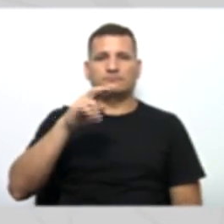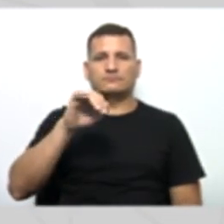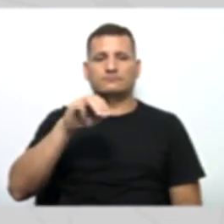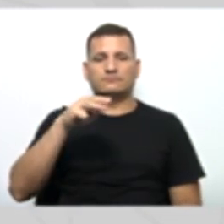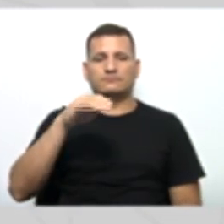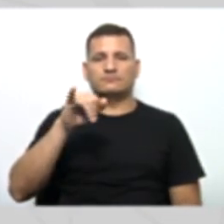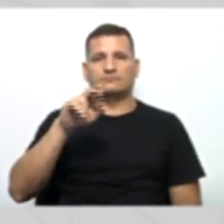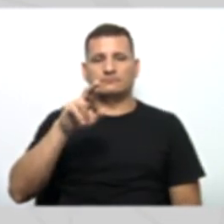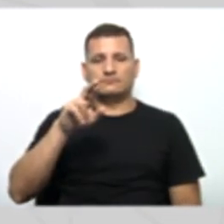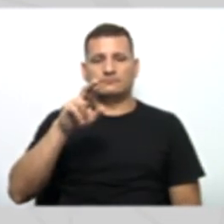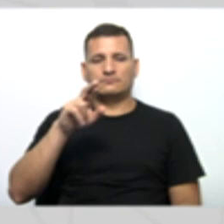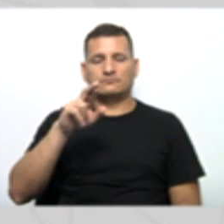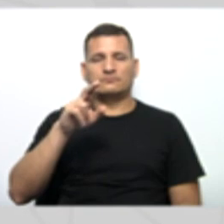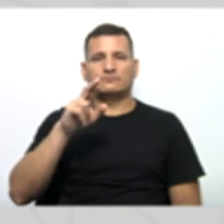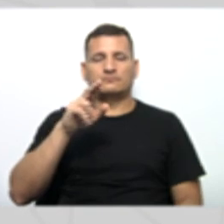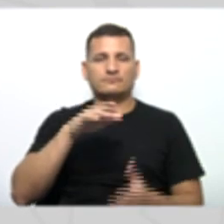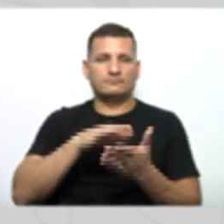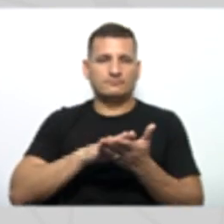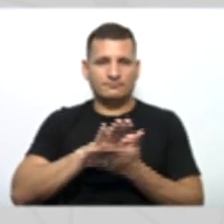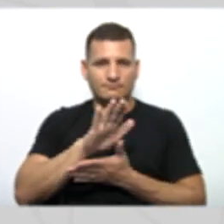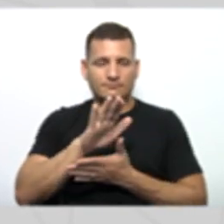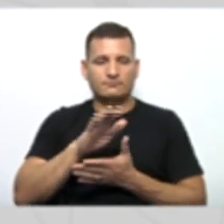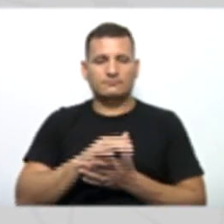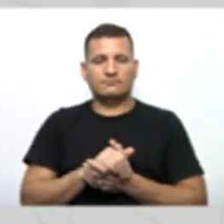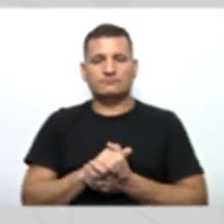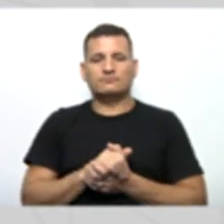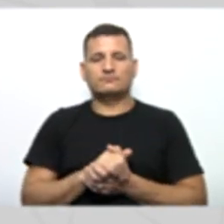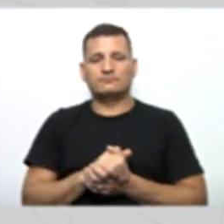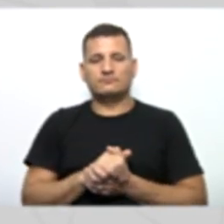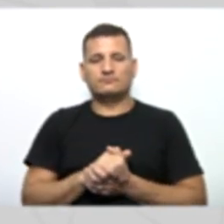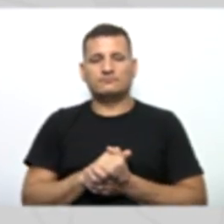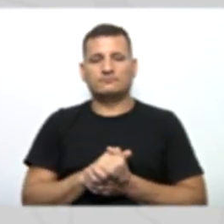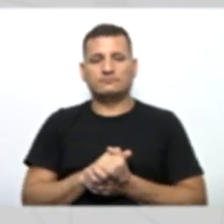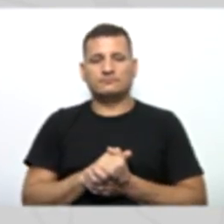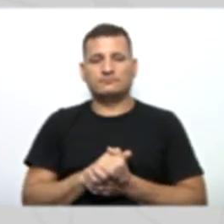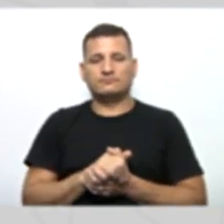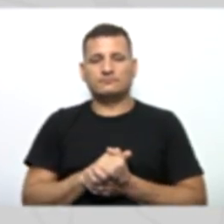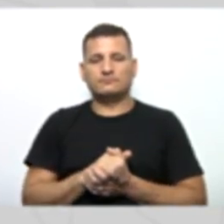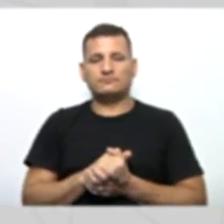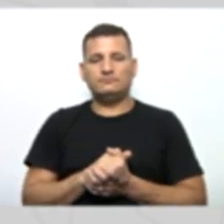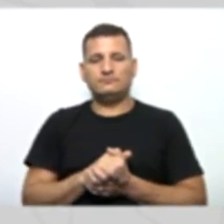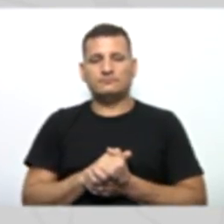cardápio. É o quê? Eu poderia dizer que é uma